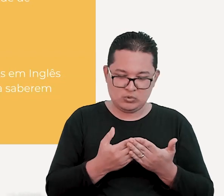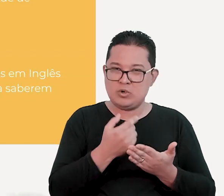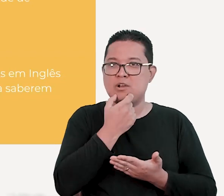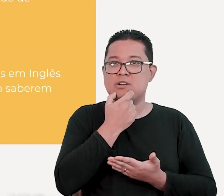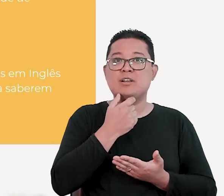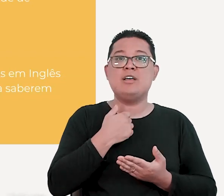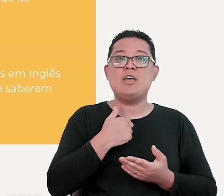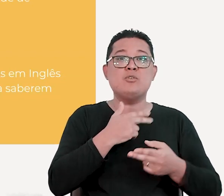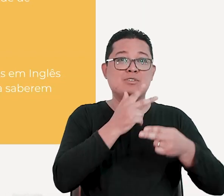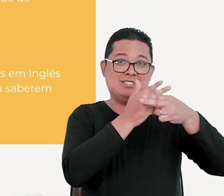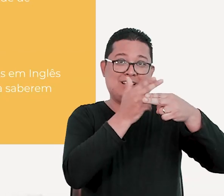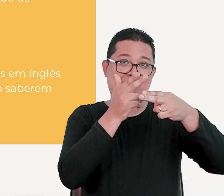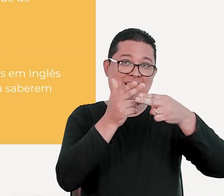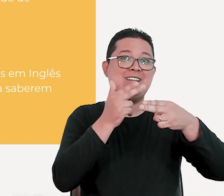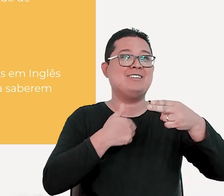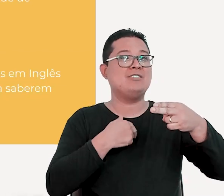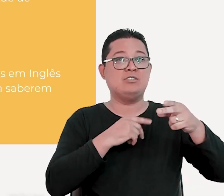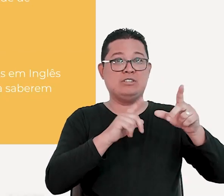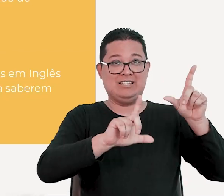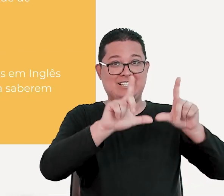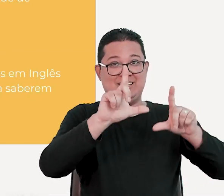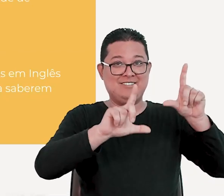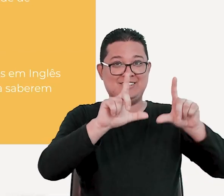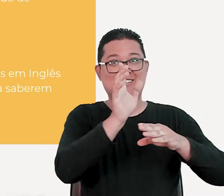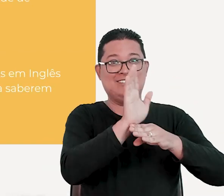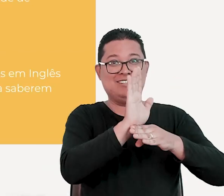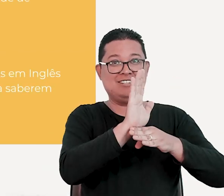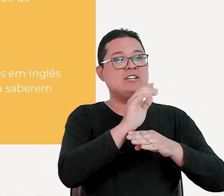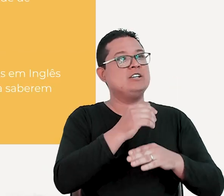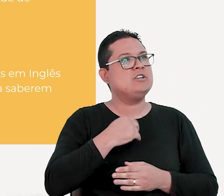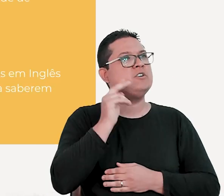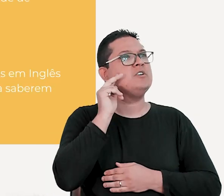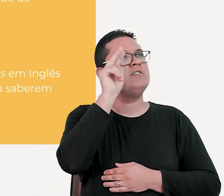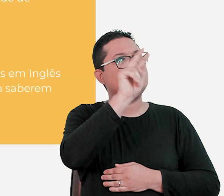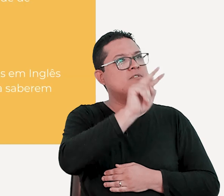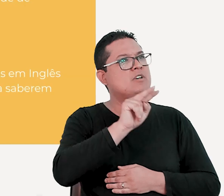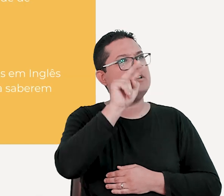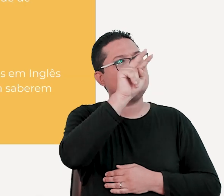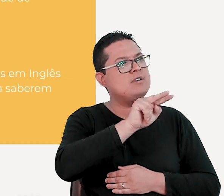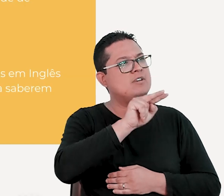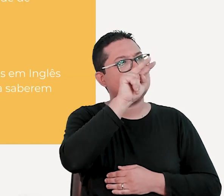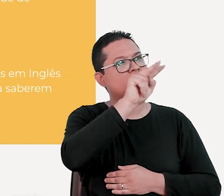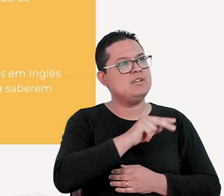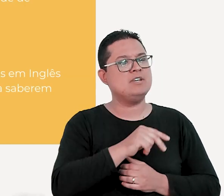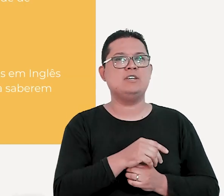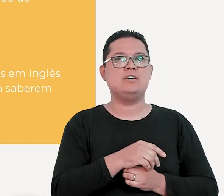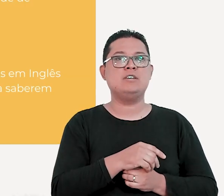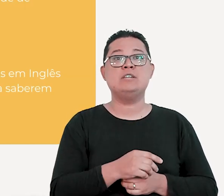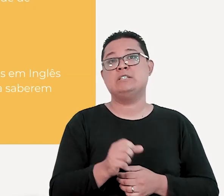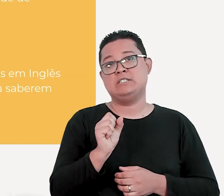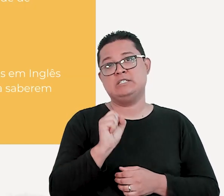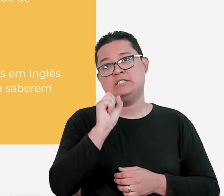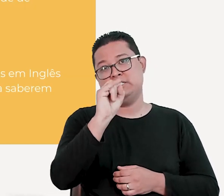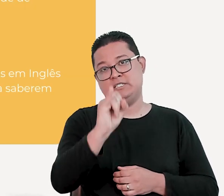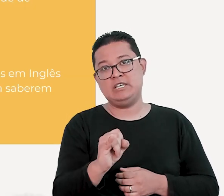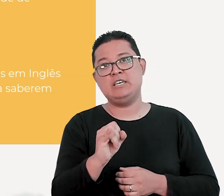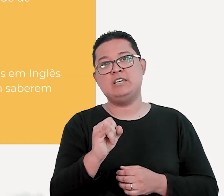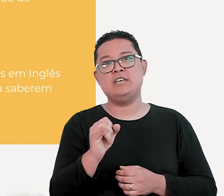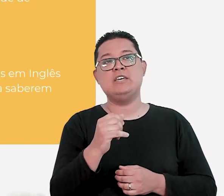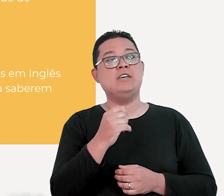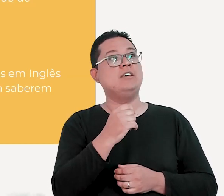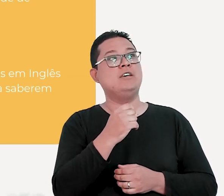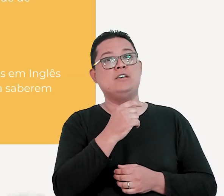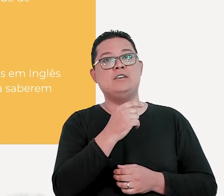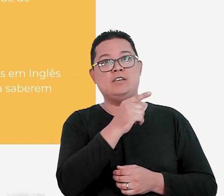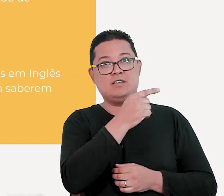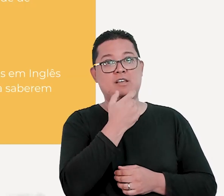televisão, quando tem um sotaque muito carregado, eu coloco legenda em inglês mesmo, e lá em casa todo mundo fala inglês,